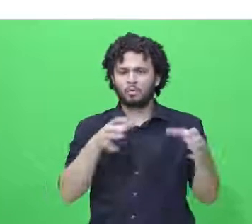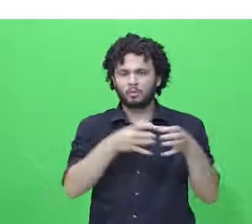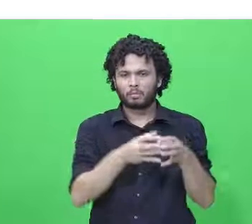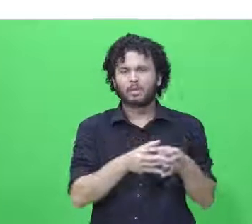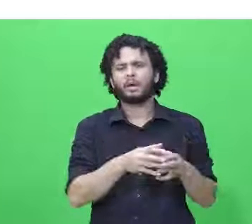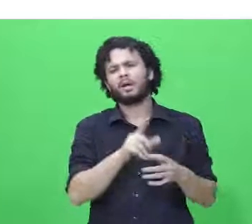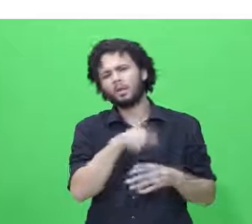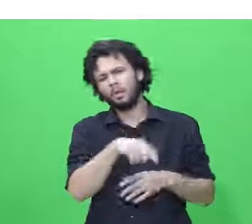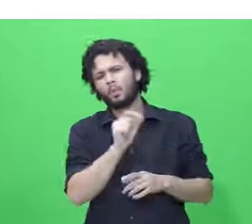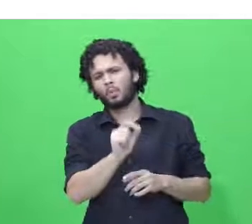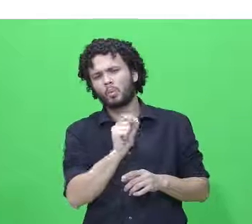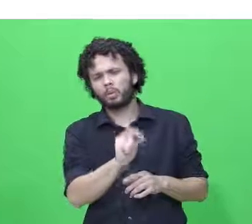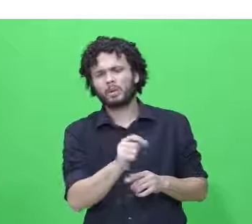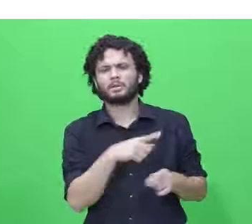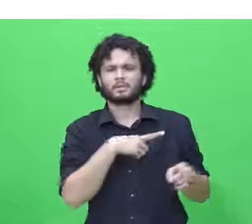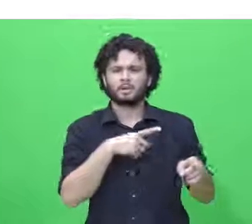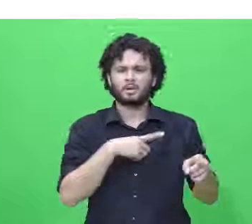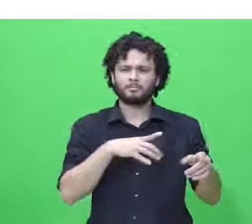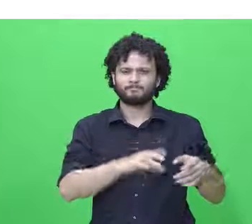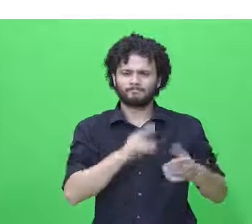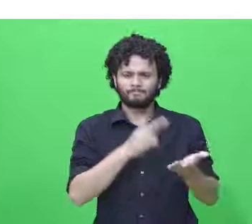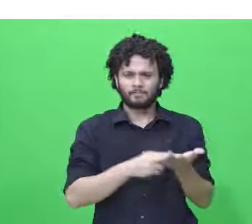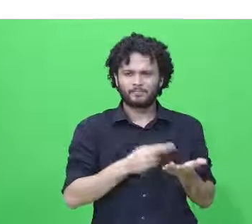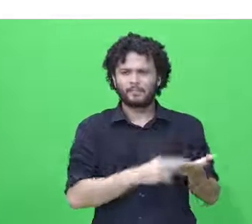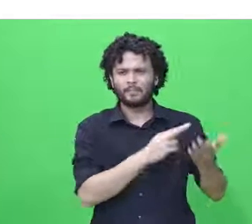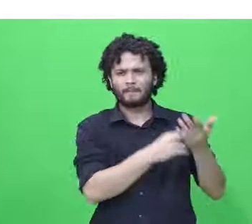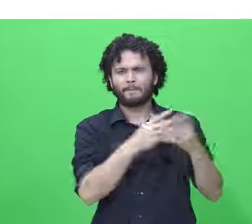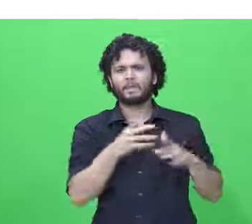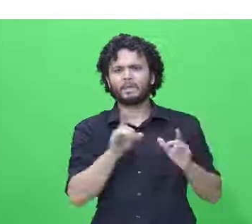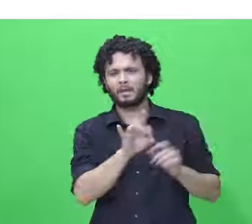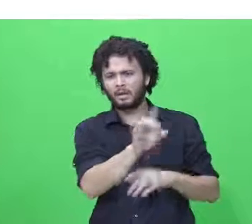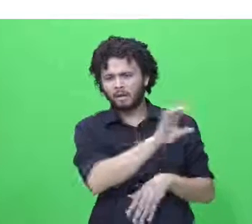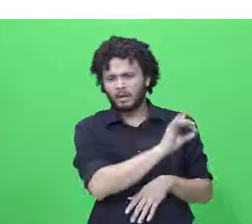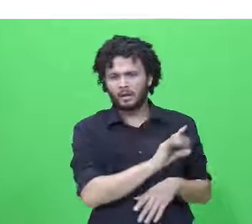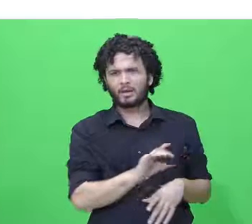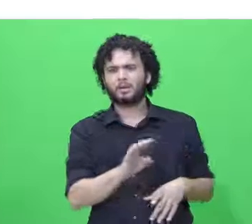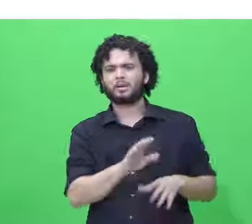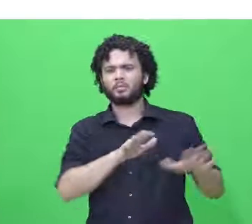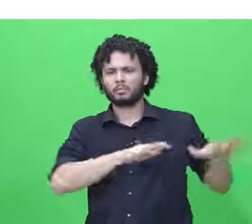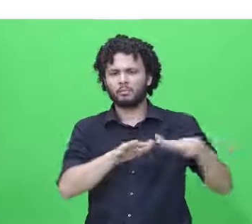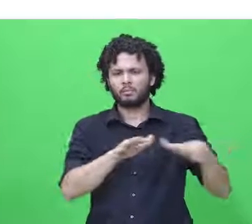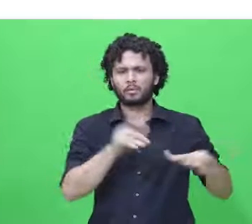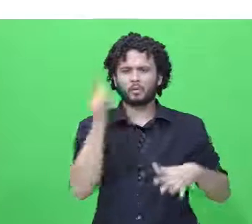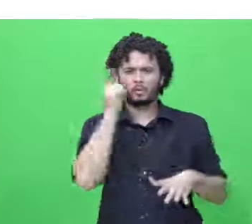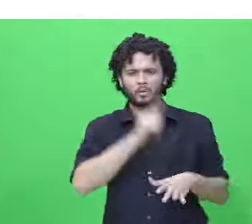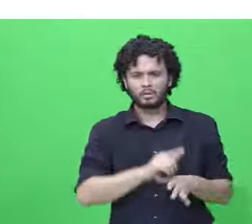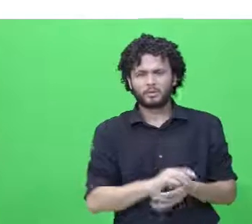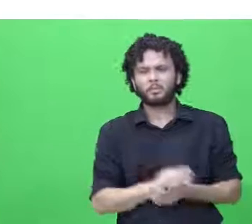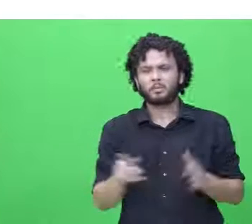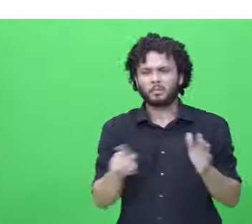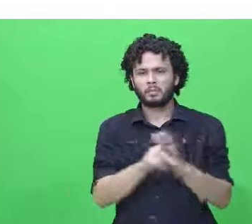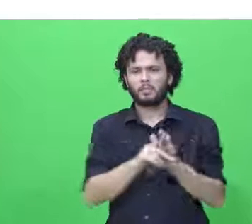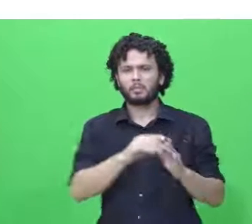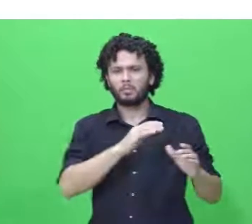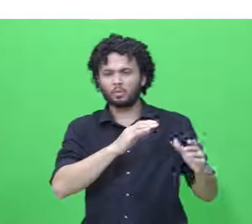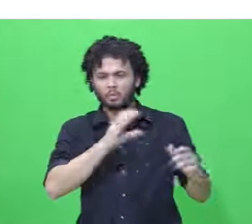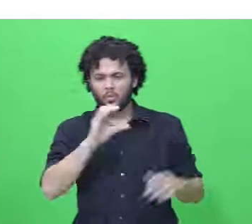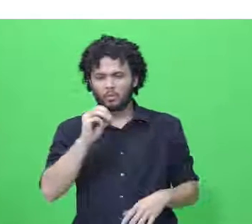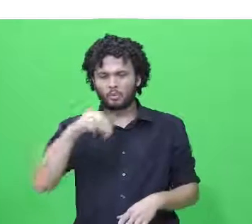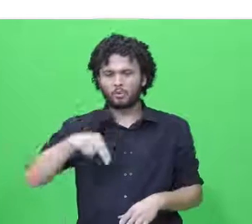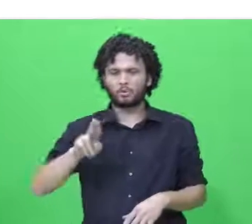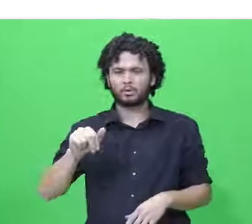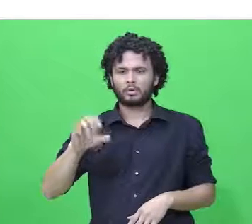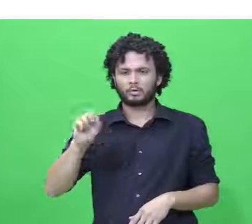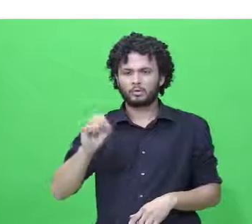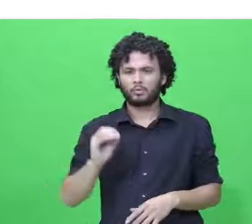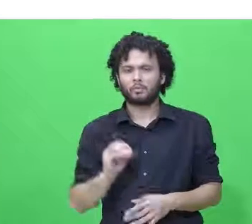é uma corrente política que tem ali, né, todos os movimentos, na verdade, que derivam então do comunismo, como os socialistas e os